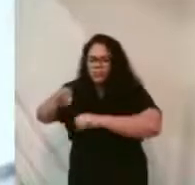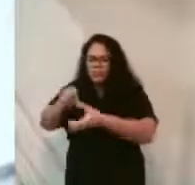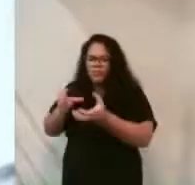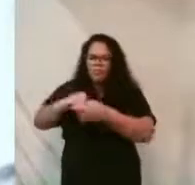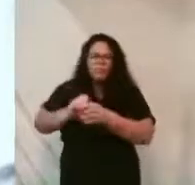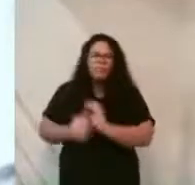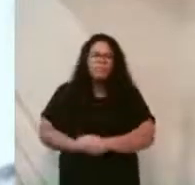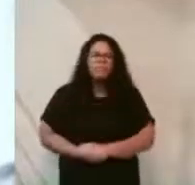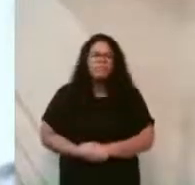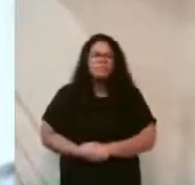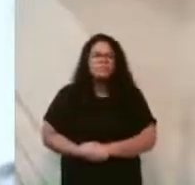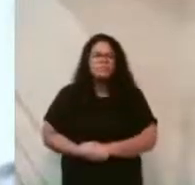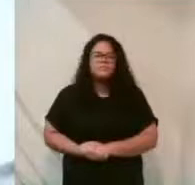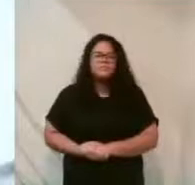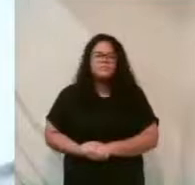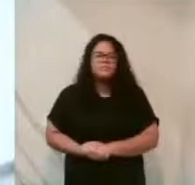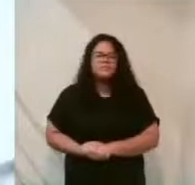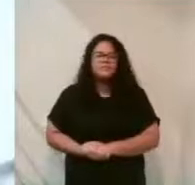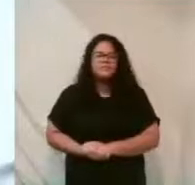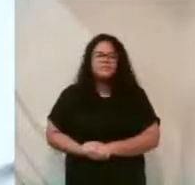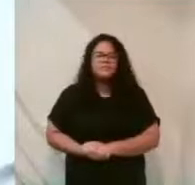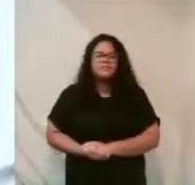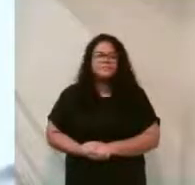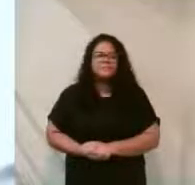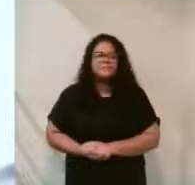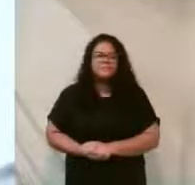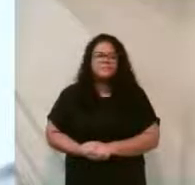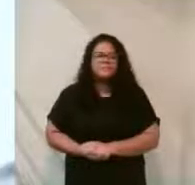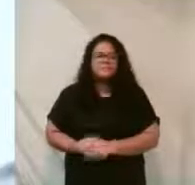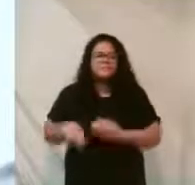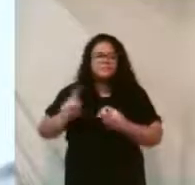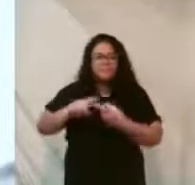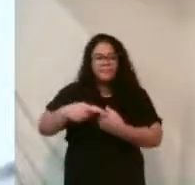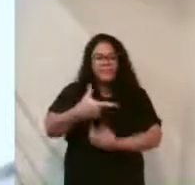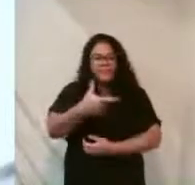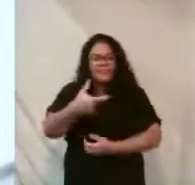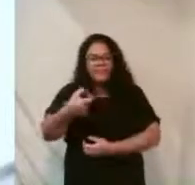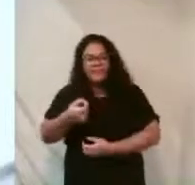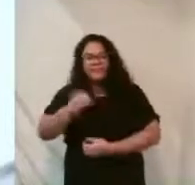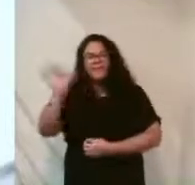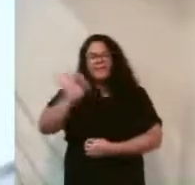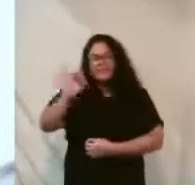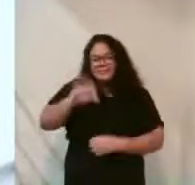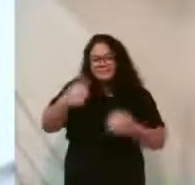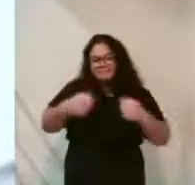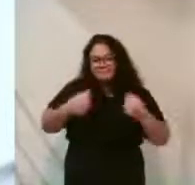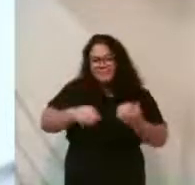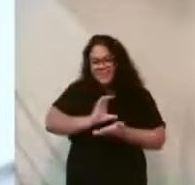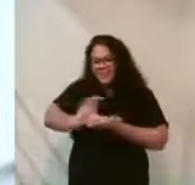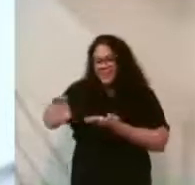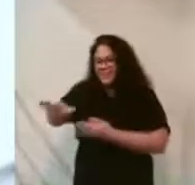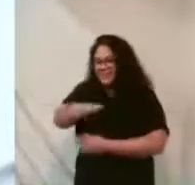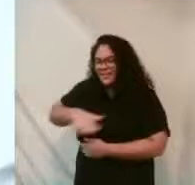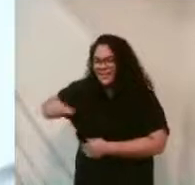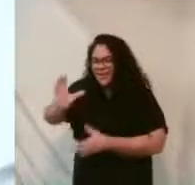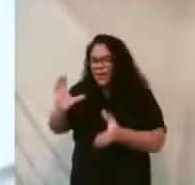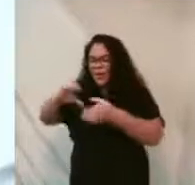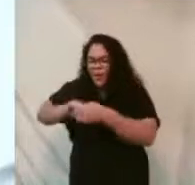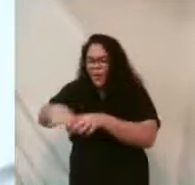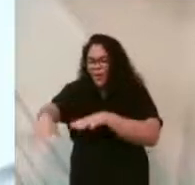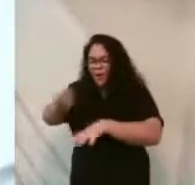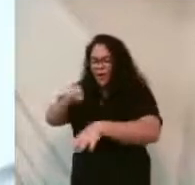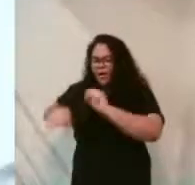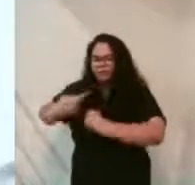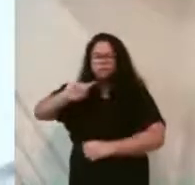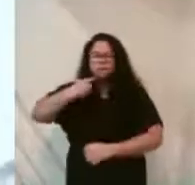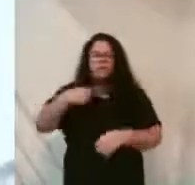Estou terminando. 22. 20% dos créditos, desculpa, como eu falei, só tem que ser destinado à cooperativa de catadores para que seja criado um